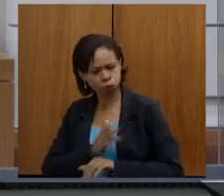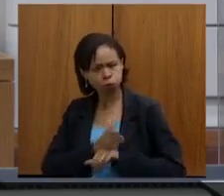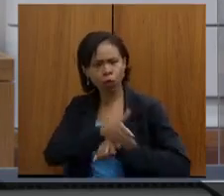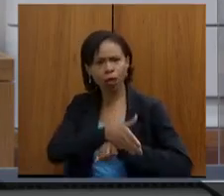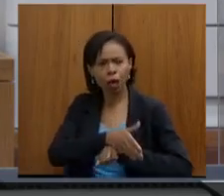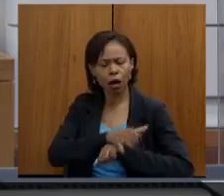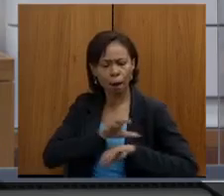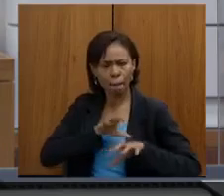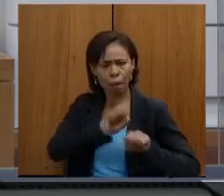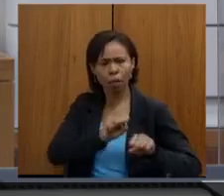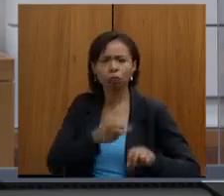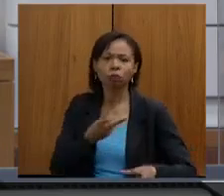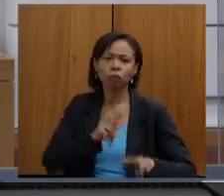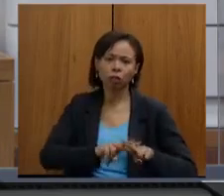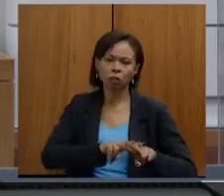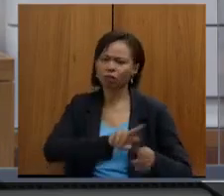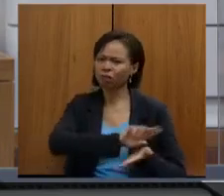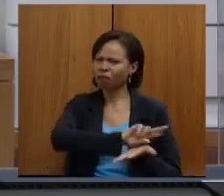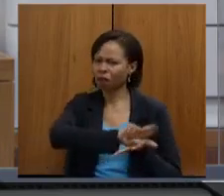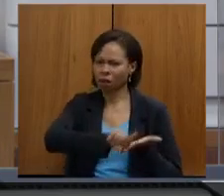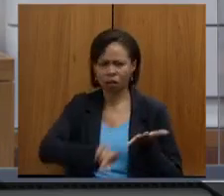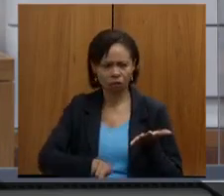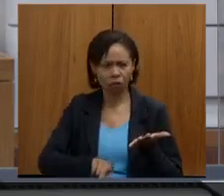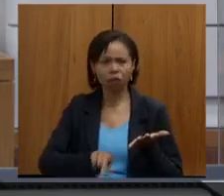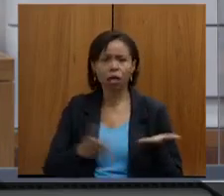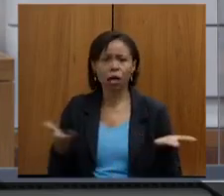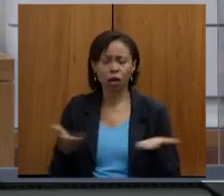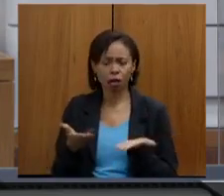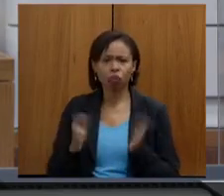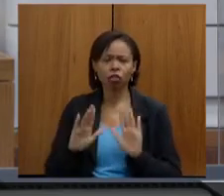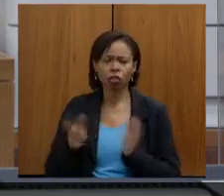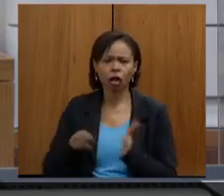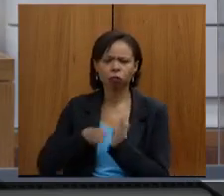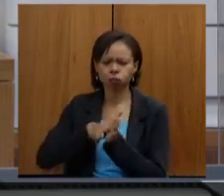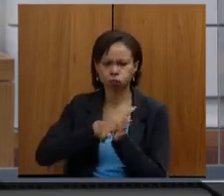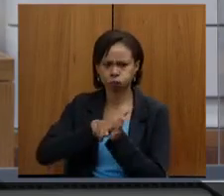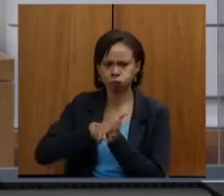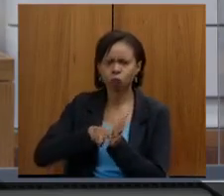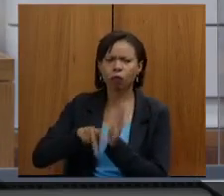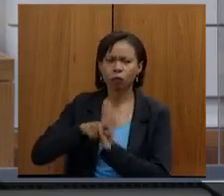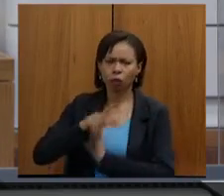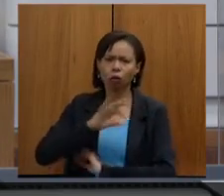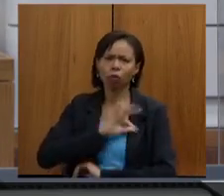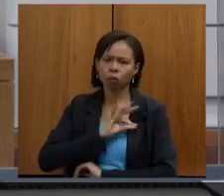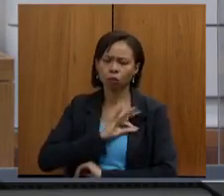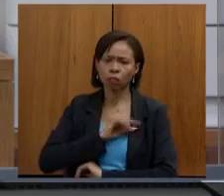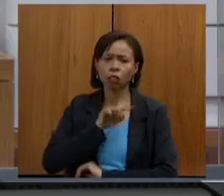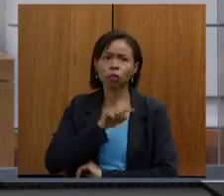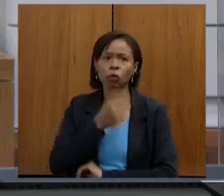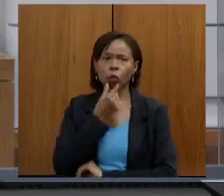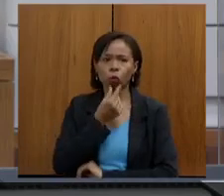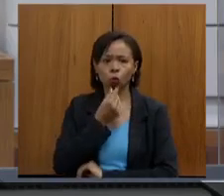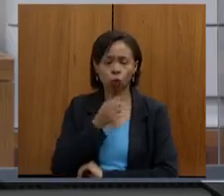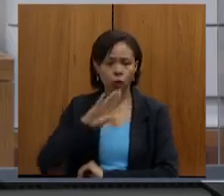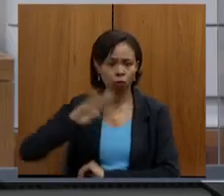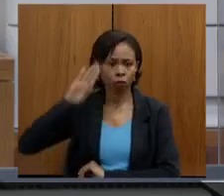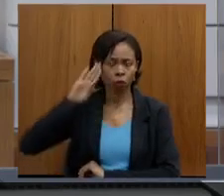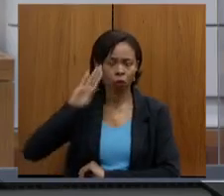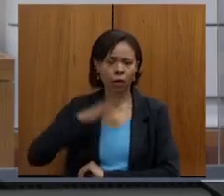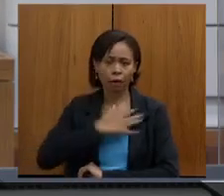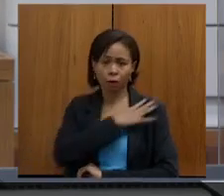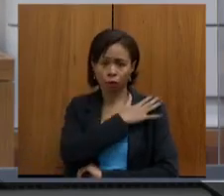E agora tem o inquérito aí esteve conosco O coronel que tratou disso